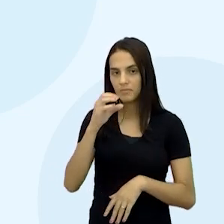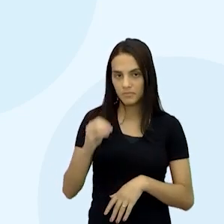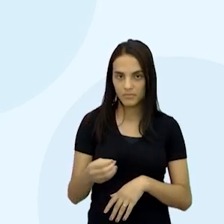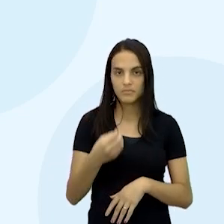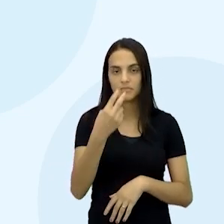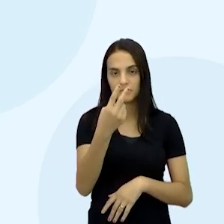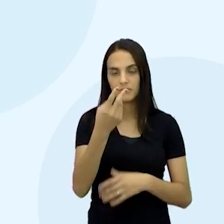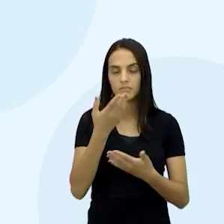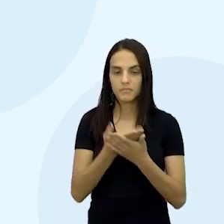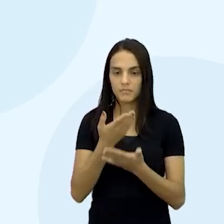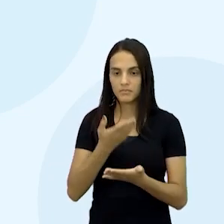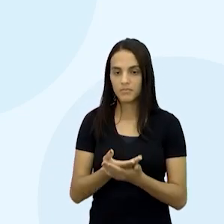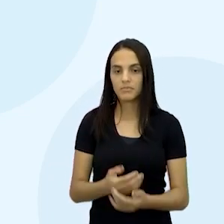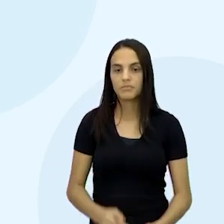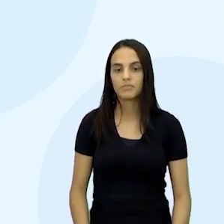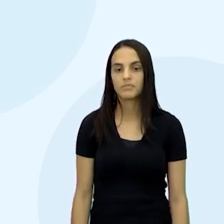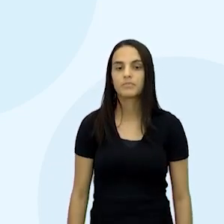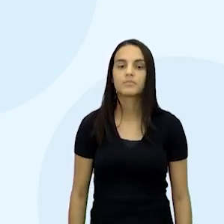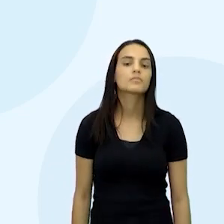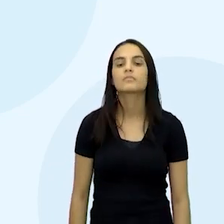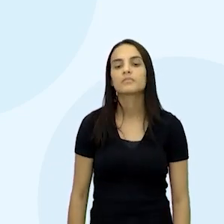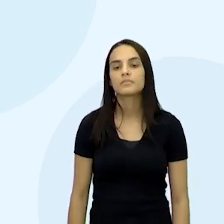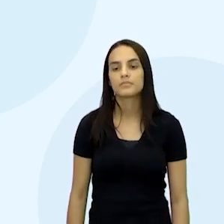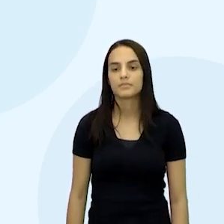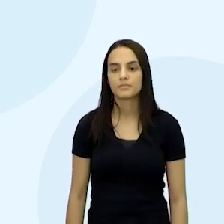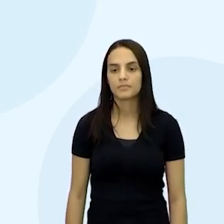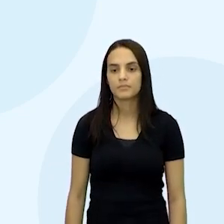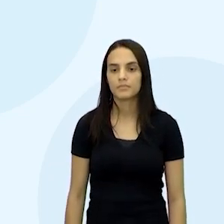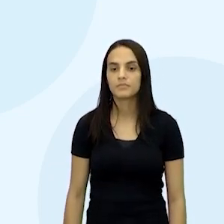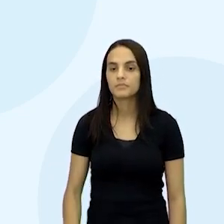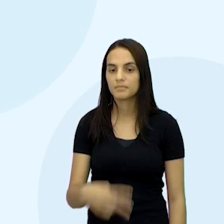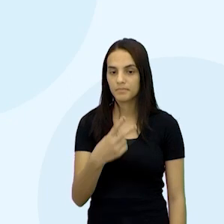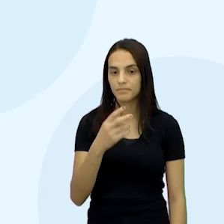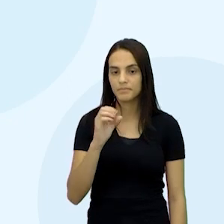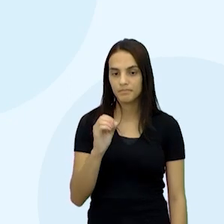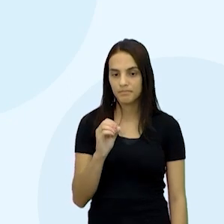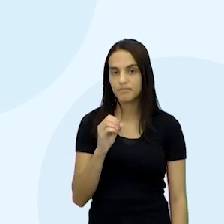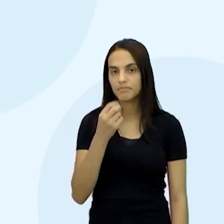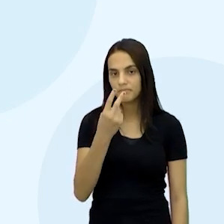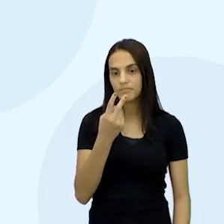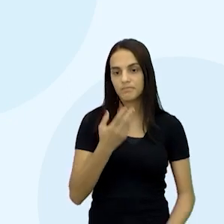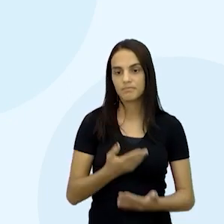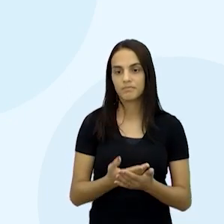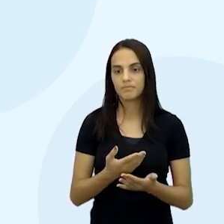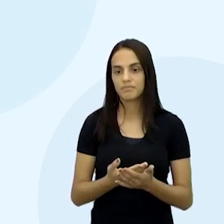um fechamento nas semanas aí 20, né, na semana 20, né, com 2